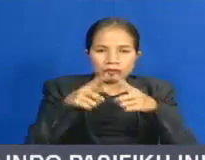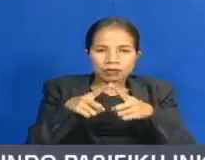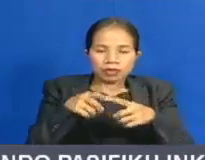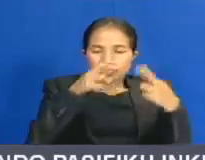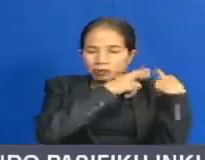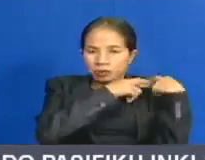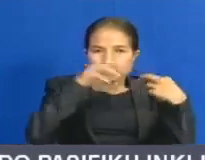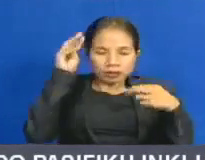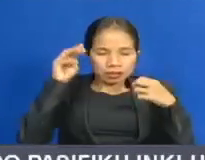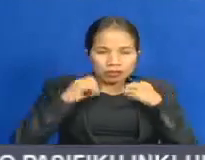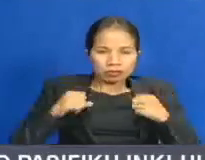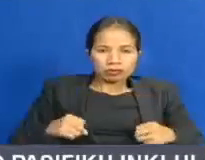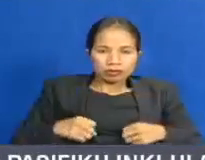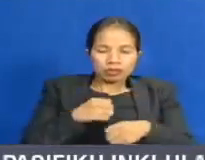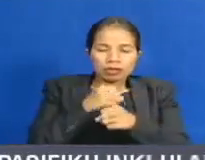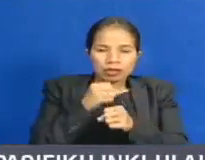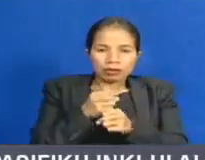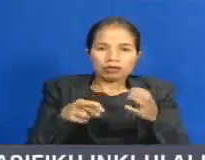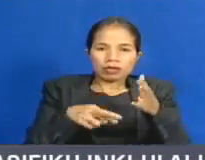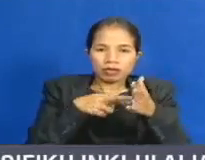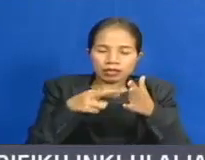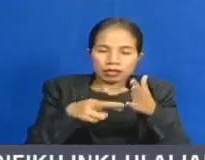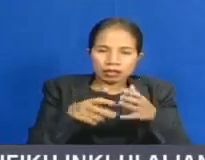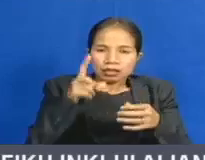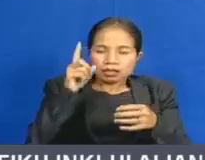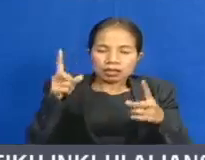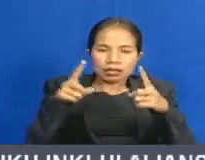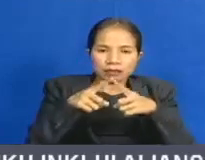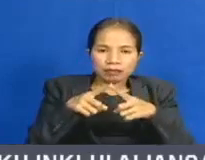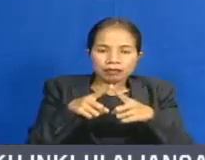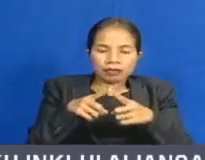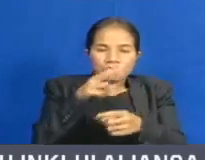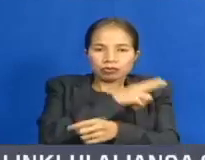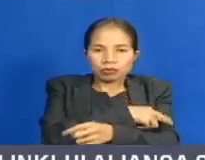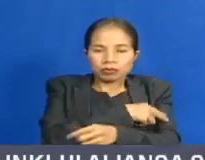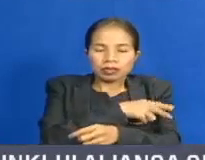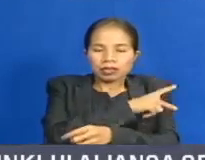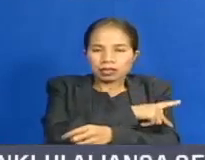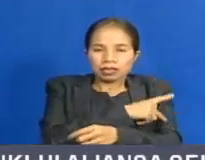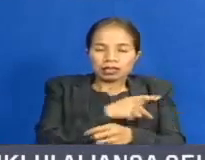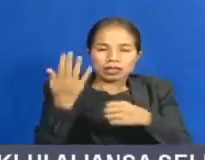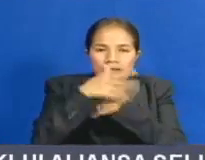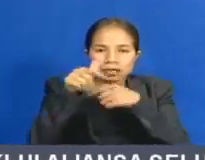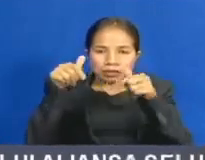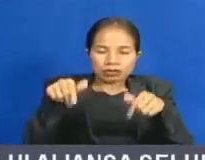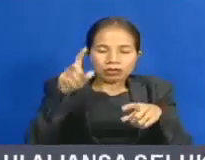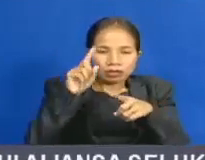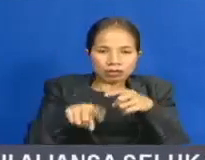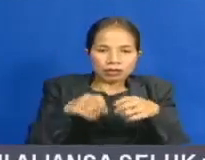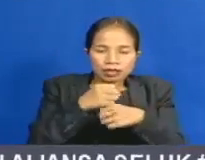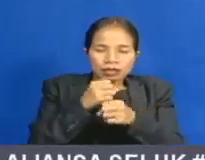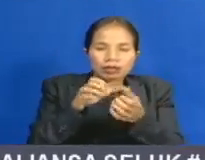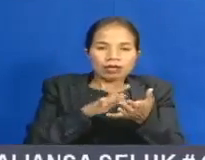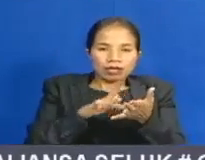iha Ministério Saúde, a saio na circular ida, ba iha farmácia sira, iha railaran atu labele despesa ai